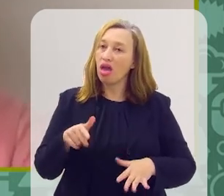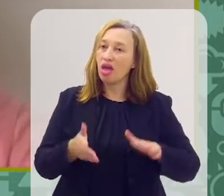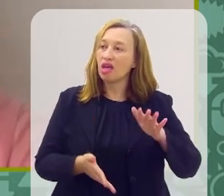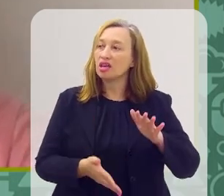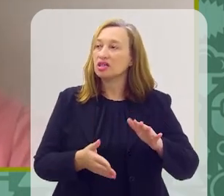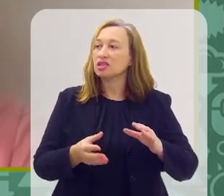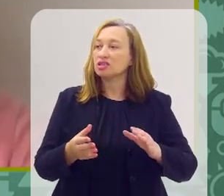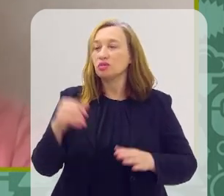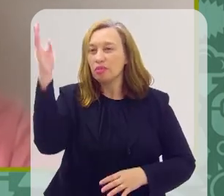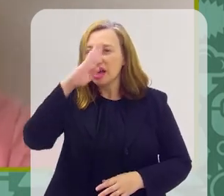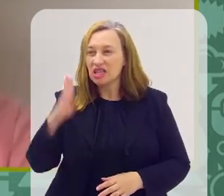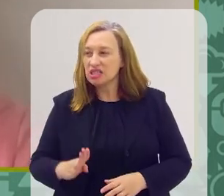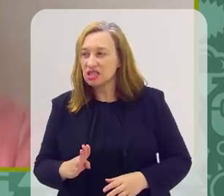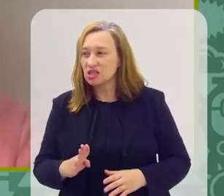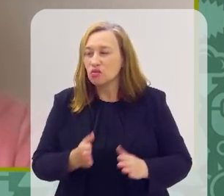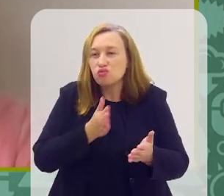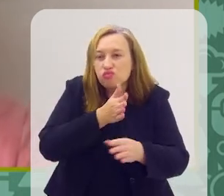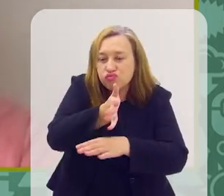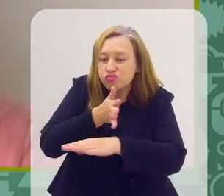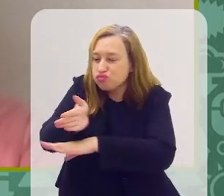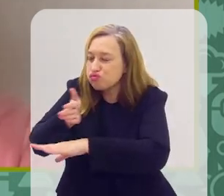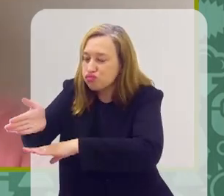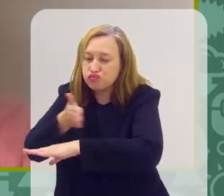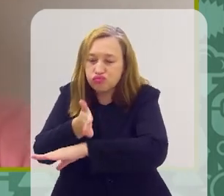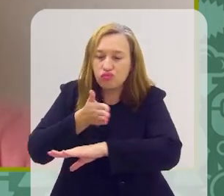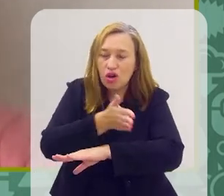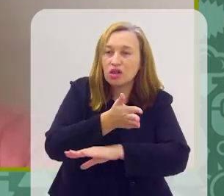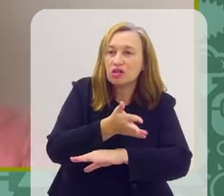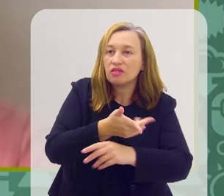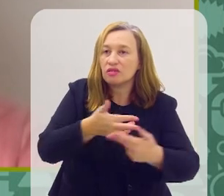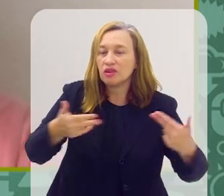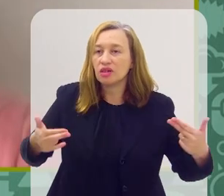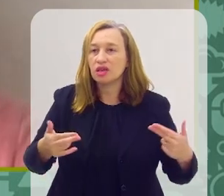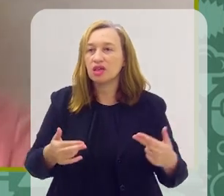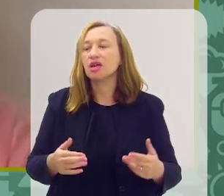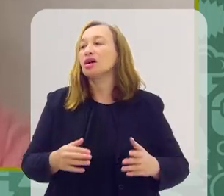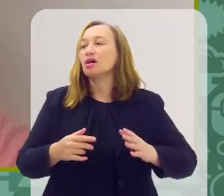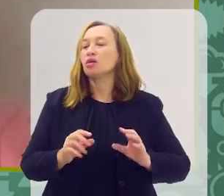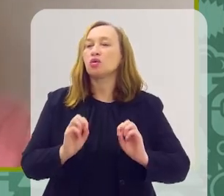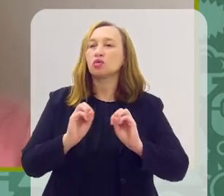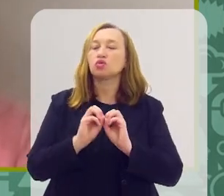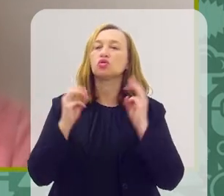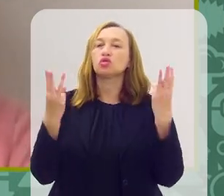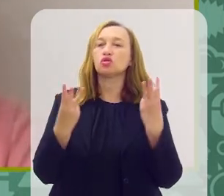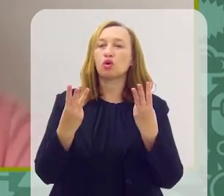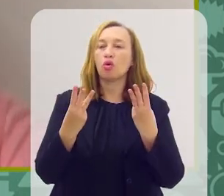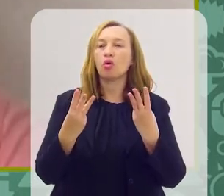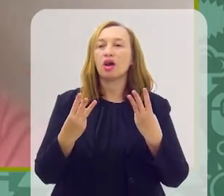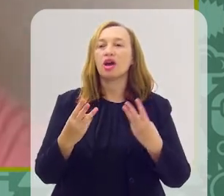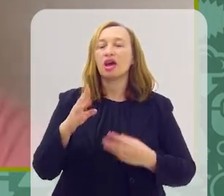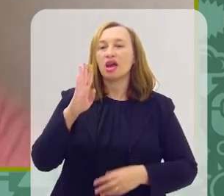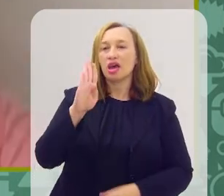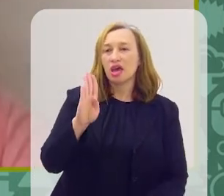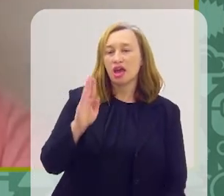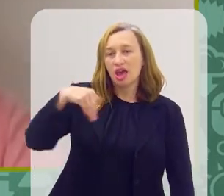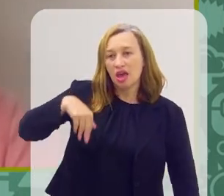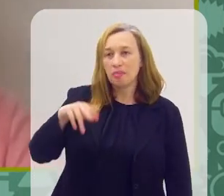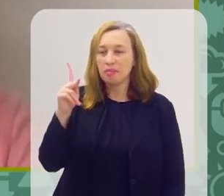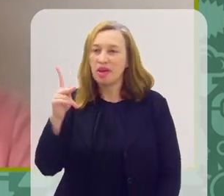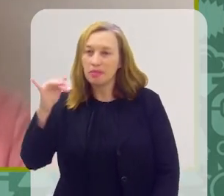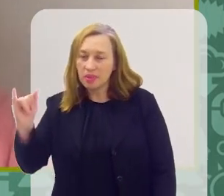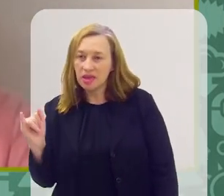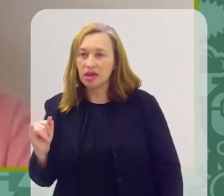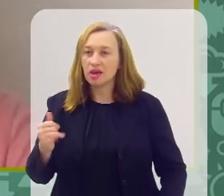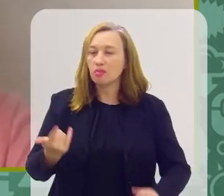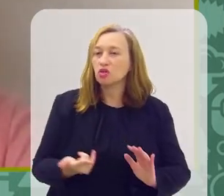é rodar o Brasil inteiro, todas as regiões, por diversas escolas, levando o show da MPB, levando ao Meu Cabelo é Bem